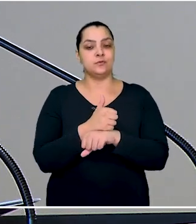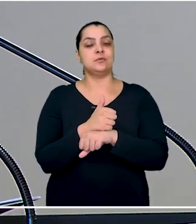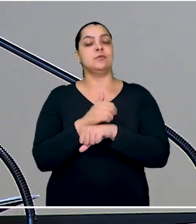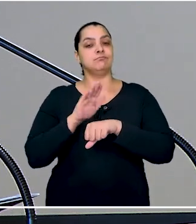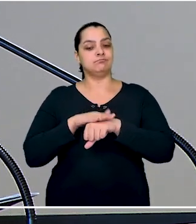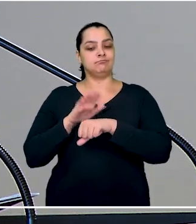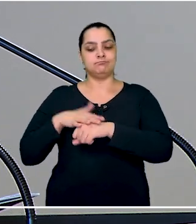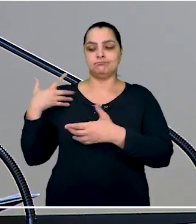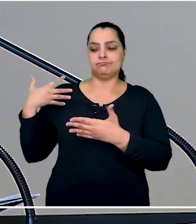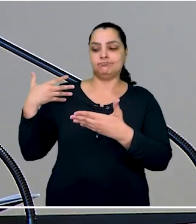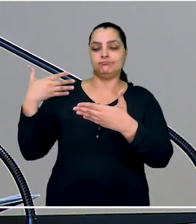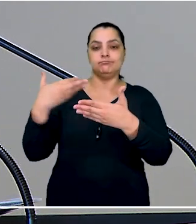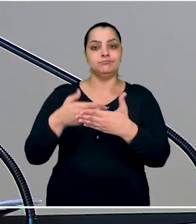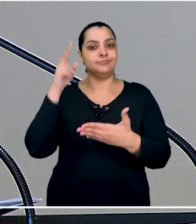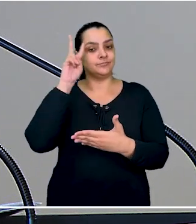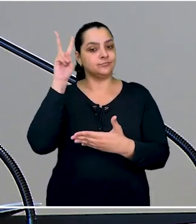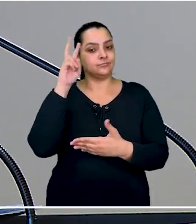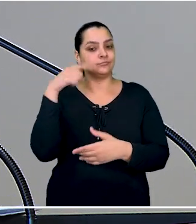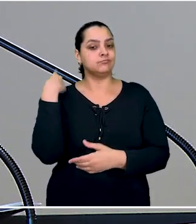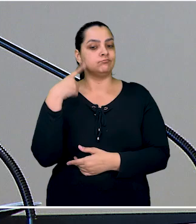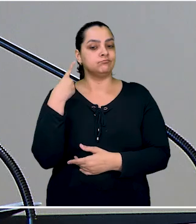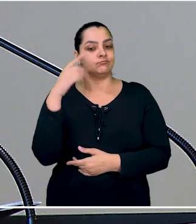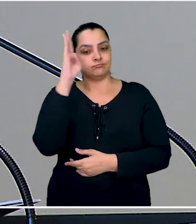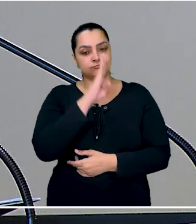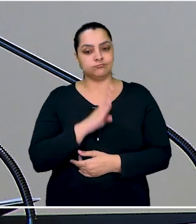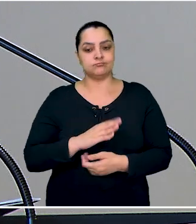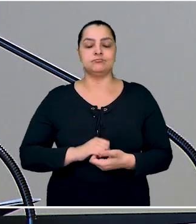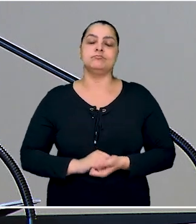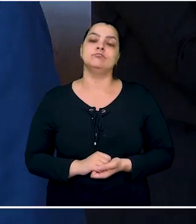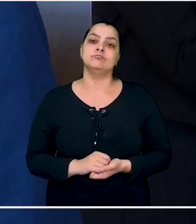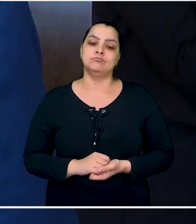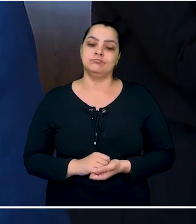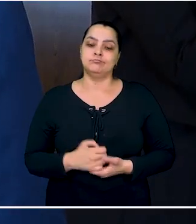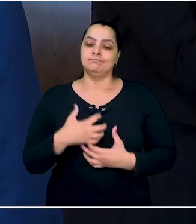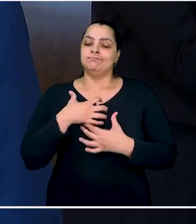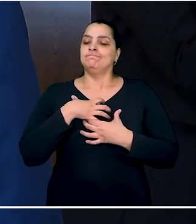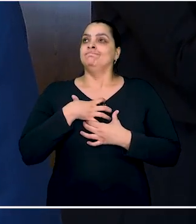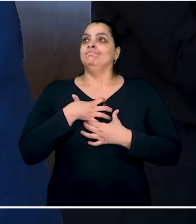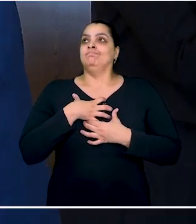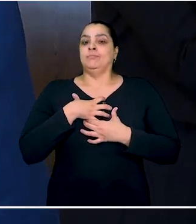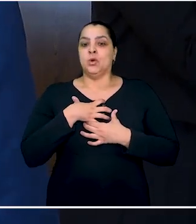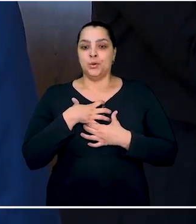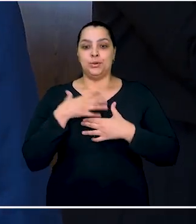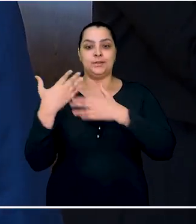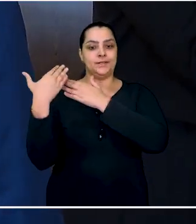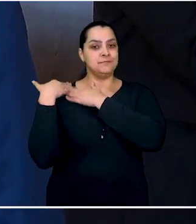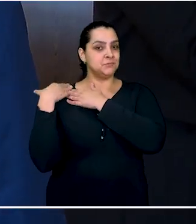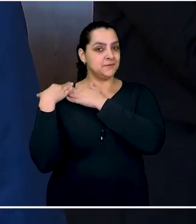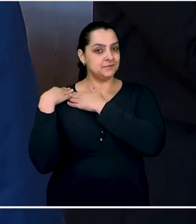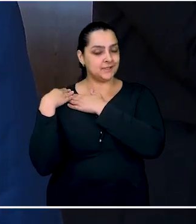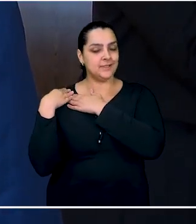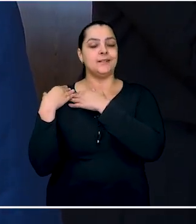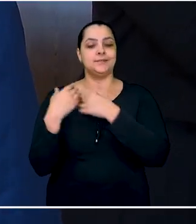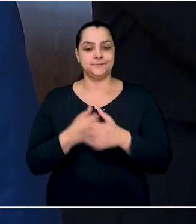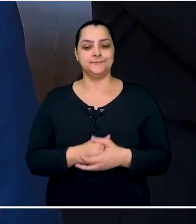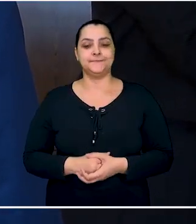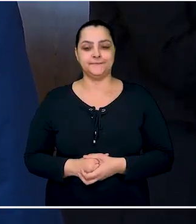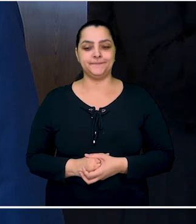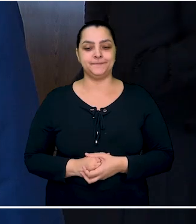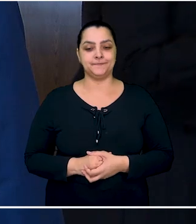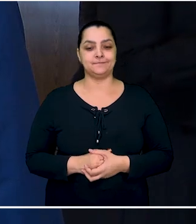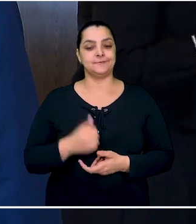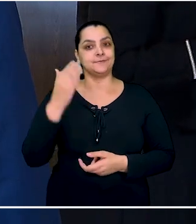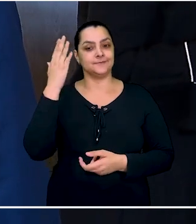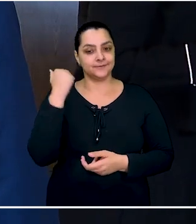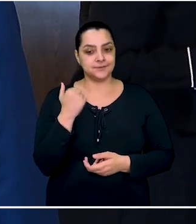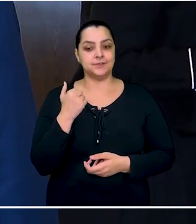que fizeram e fazem parte da história da advocacia brasileira. Sensação de responsabilidade, de saber